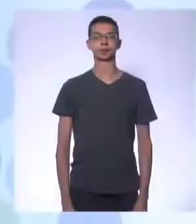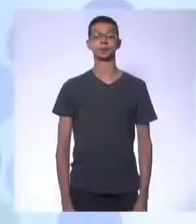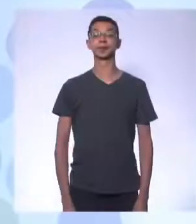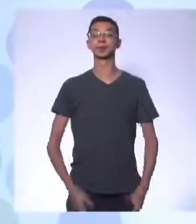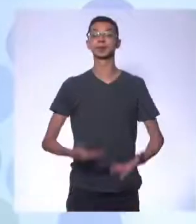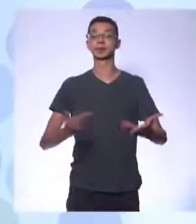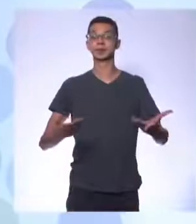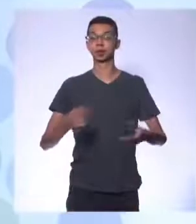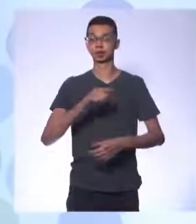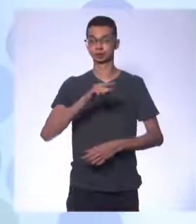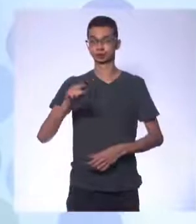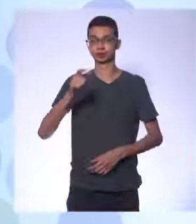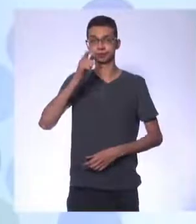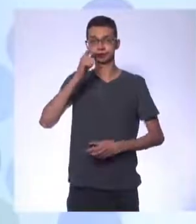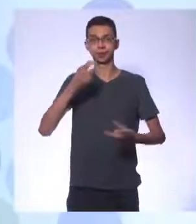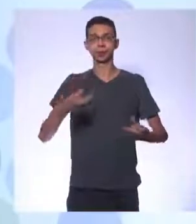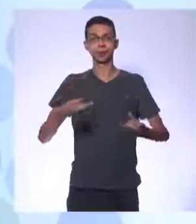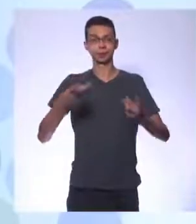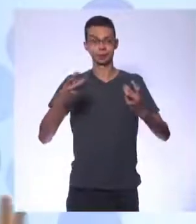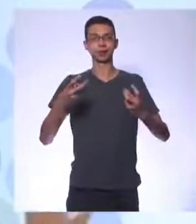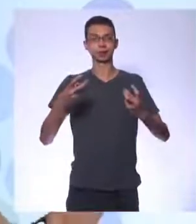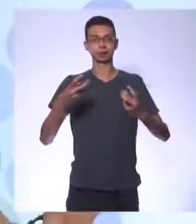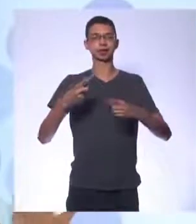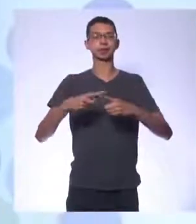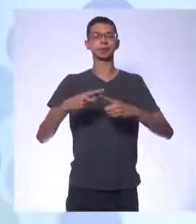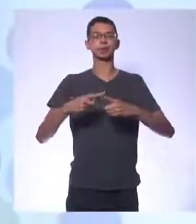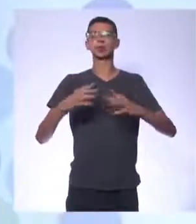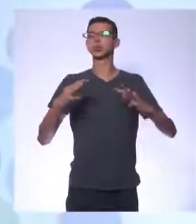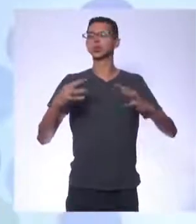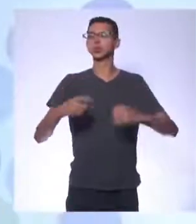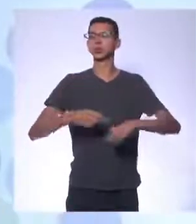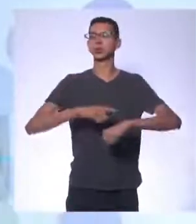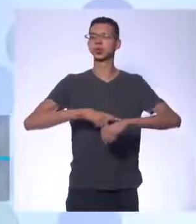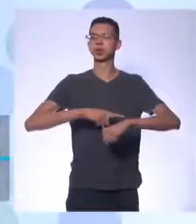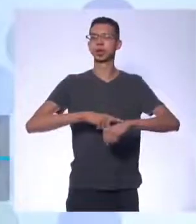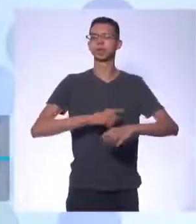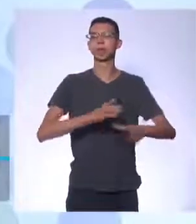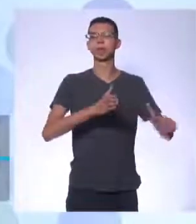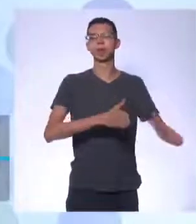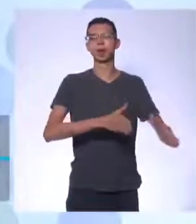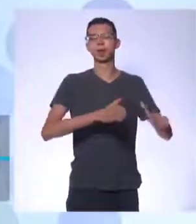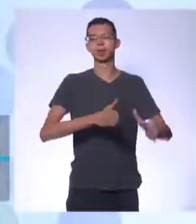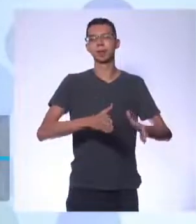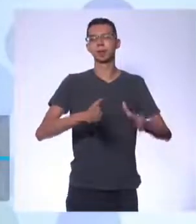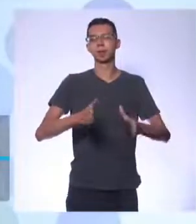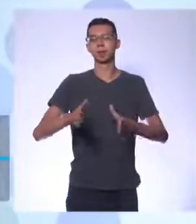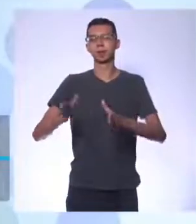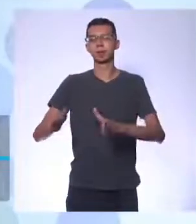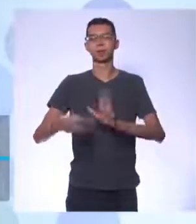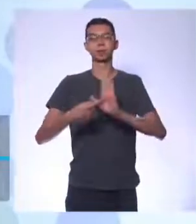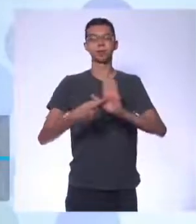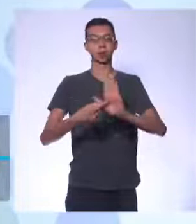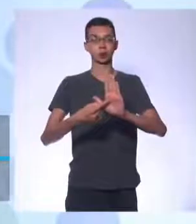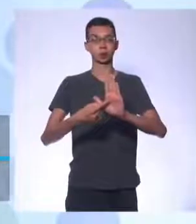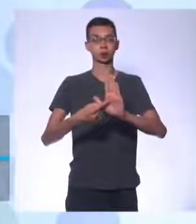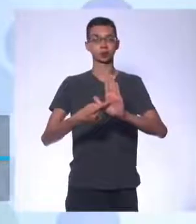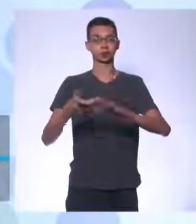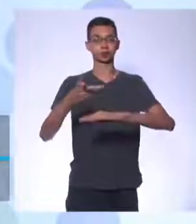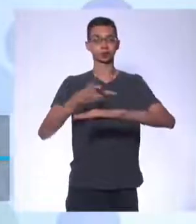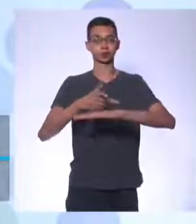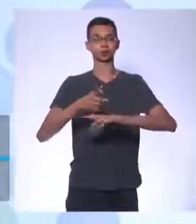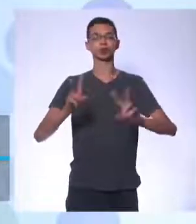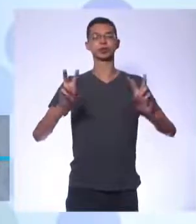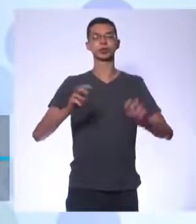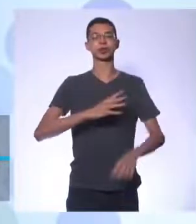Então, vocês viram aí, né, destacando de toda essa linha do tempo que o vídeo nos apresentou, a relação entre militares e o